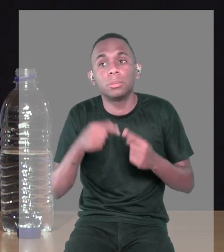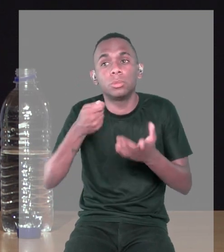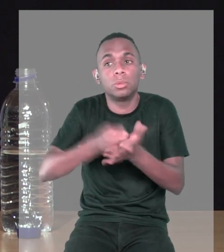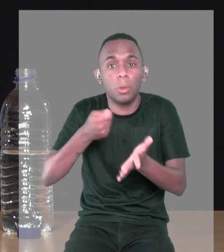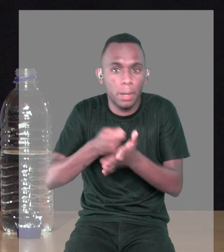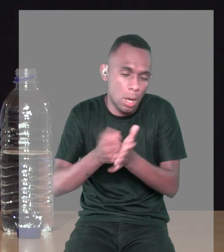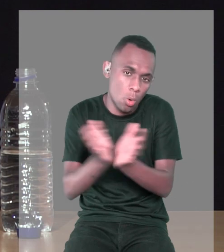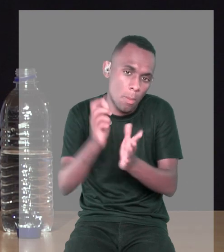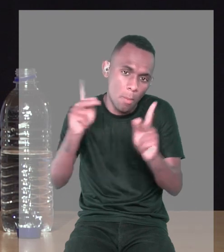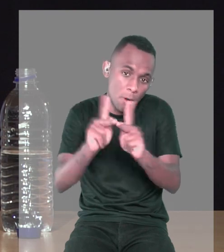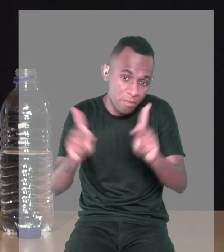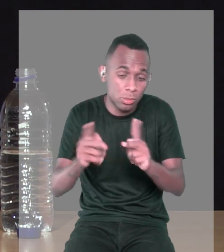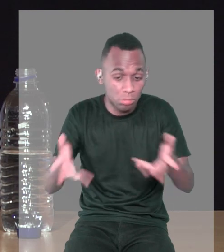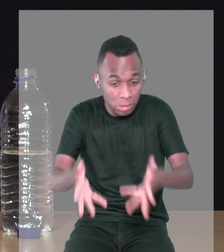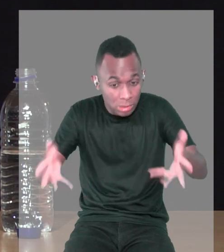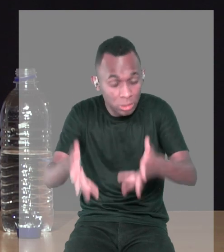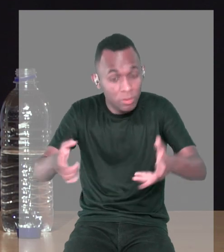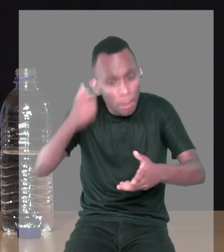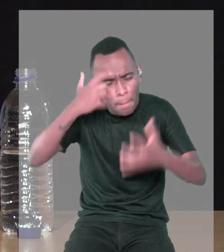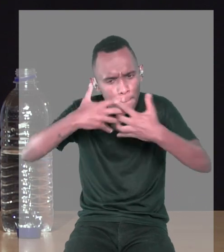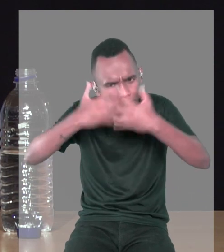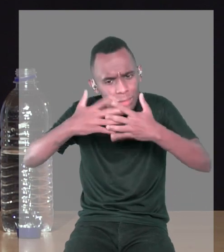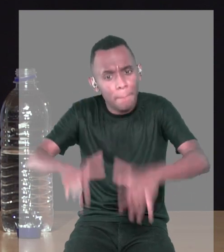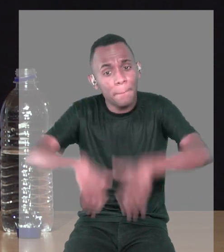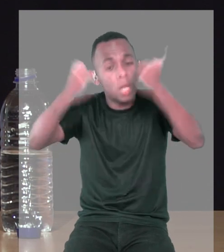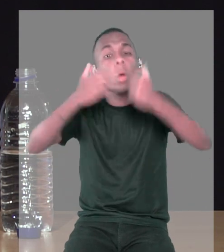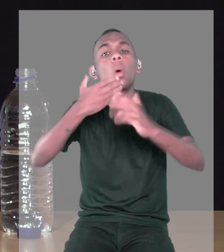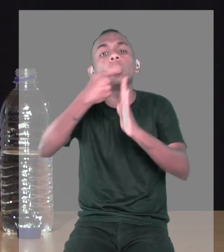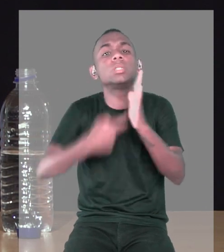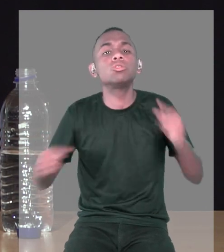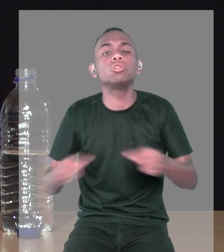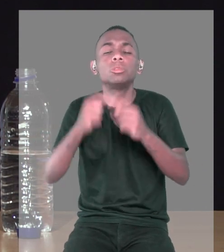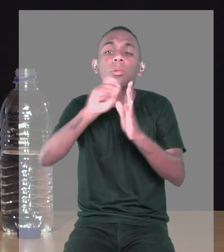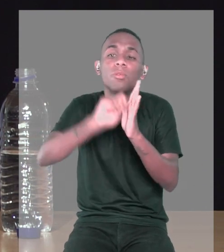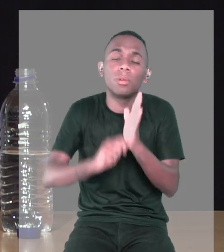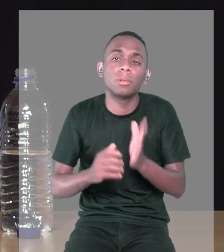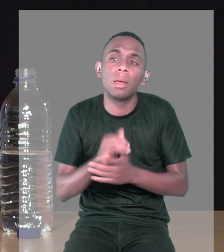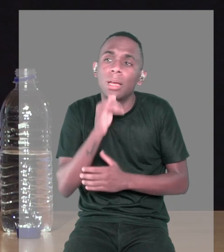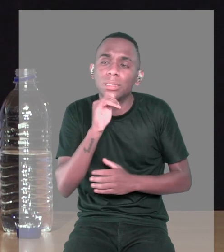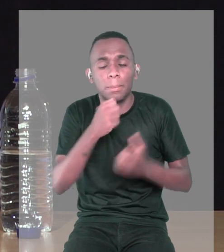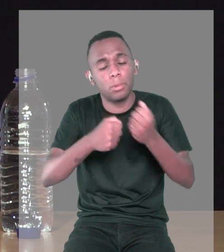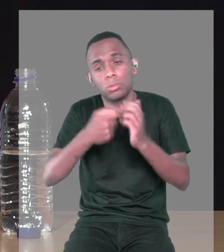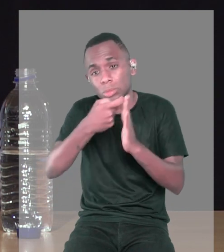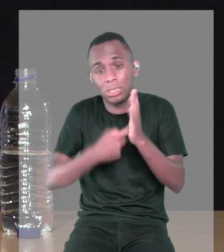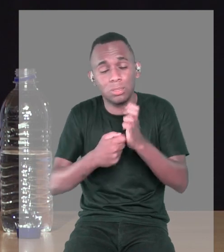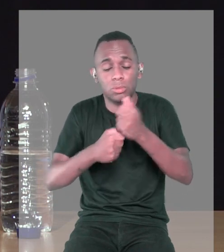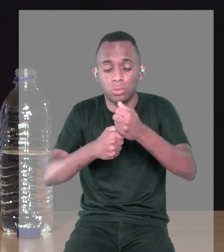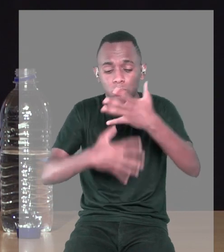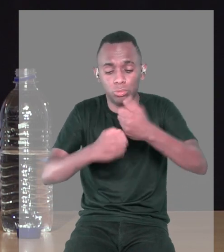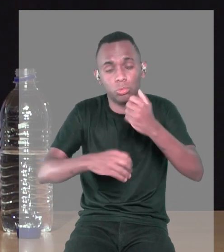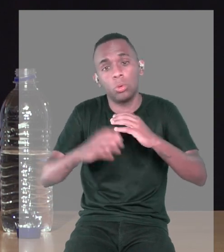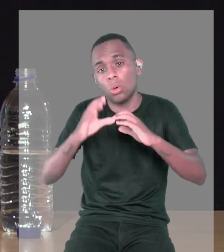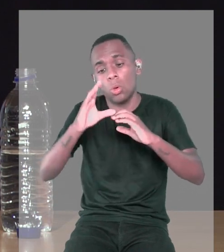é obrigar os professores, os alunos, a pensarem melhor que texto interessa fazer. Porque se é um texto que um